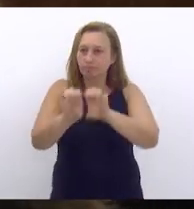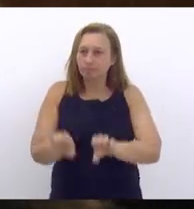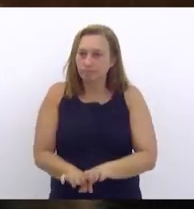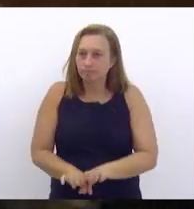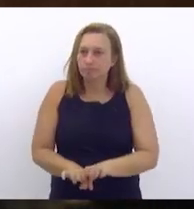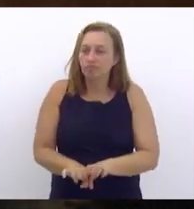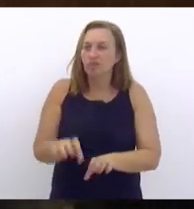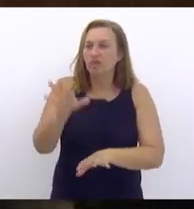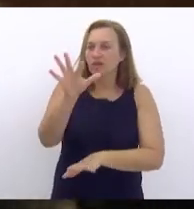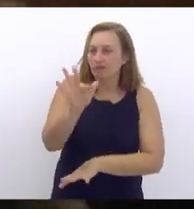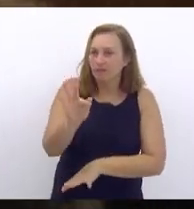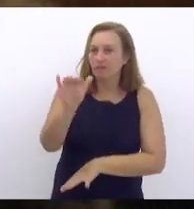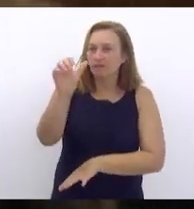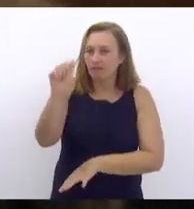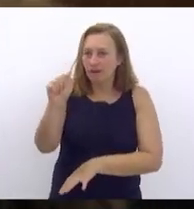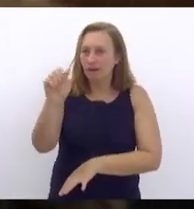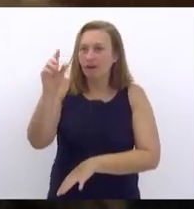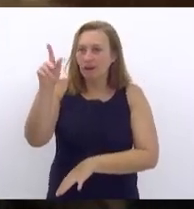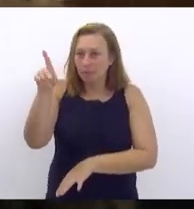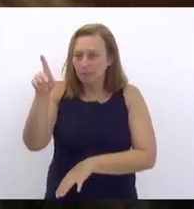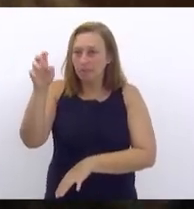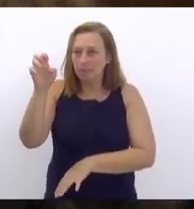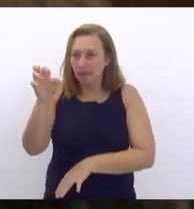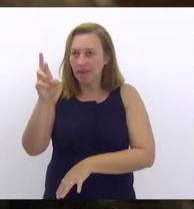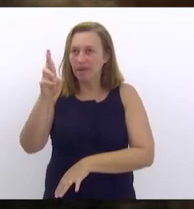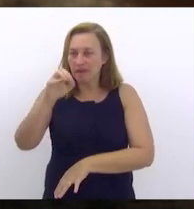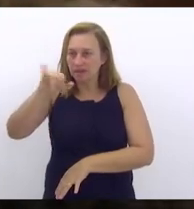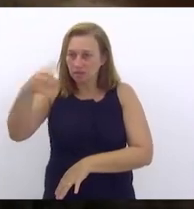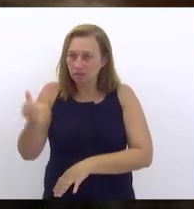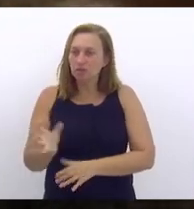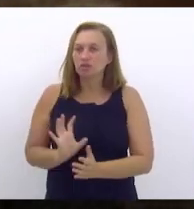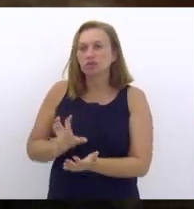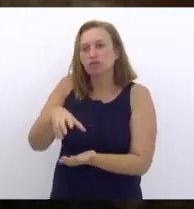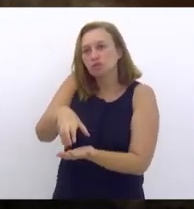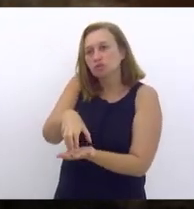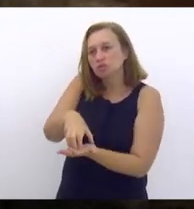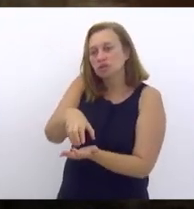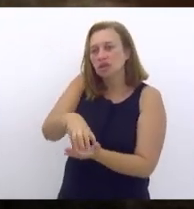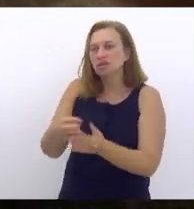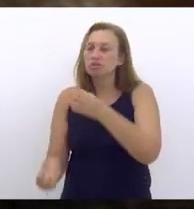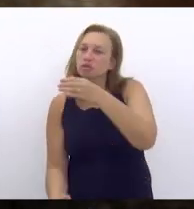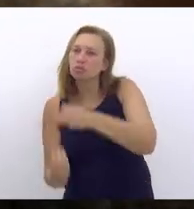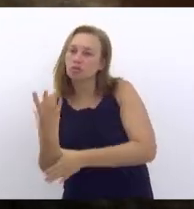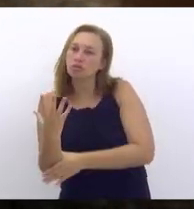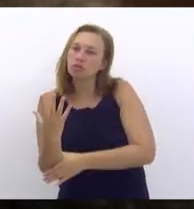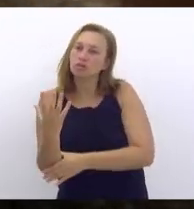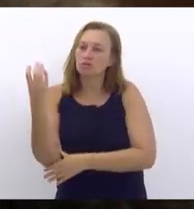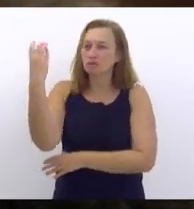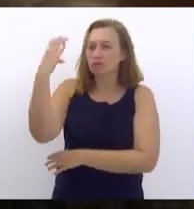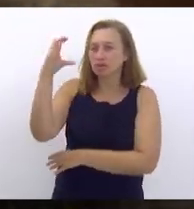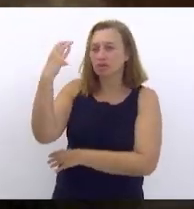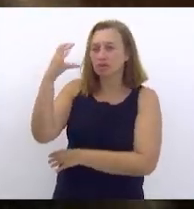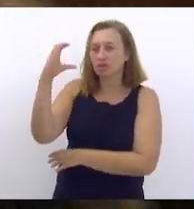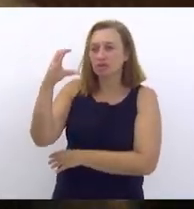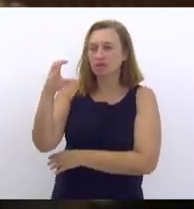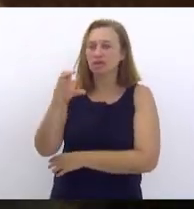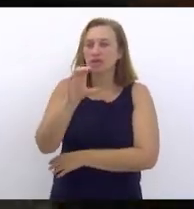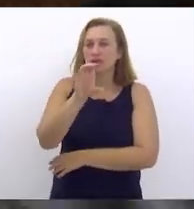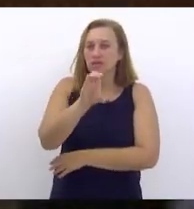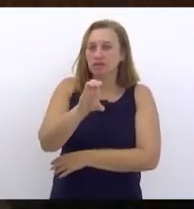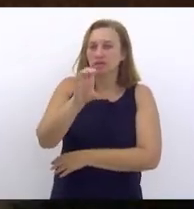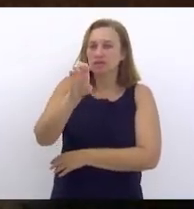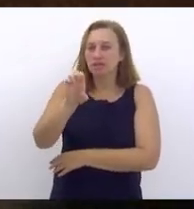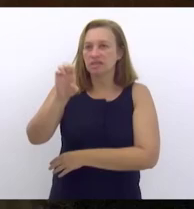a FAPERJ e dos centros de produção e divulgação científica, tais como a Fundação CCERJ.